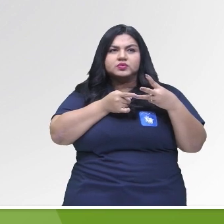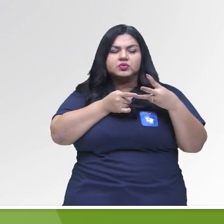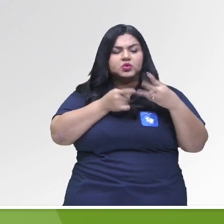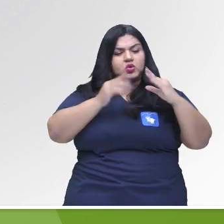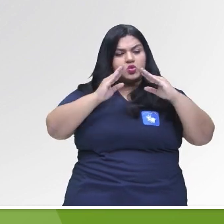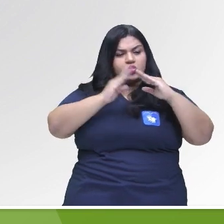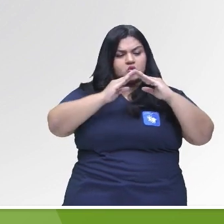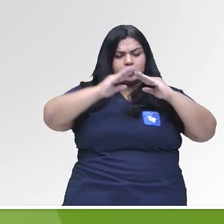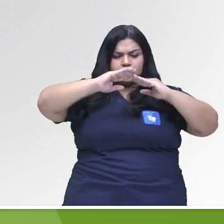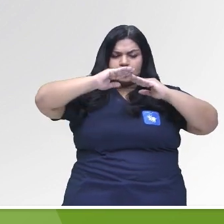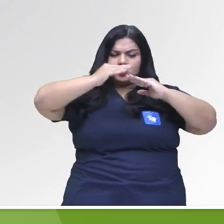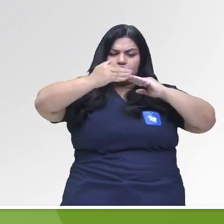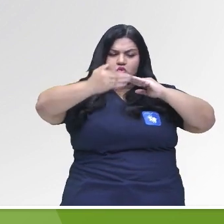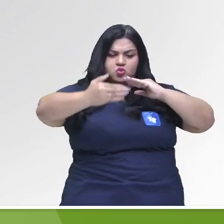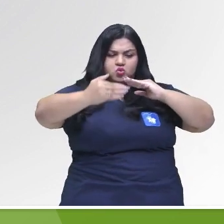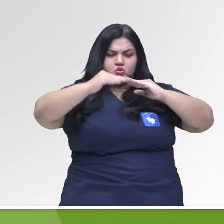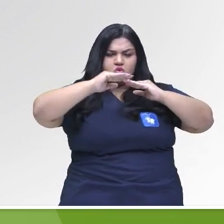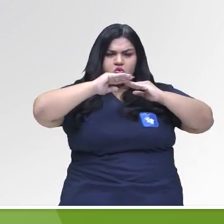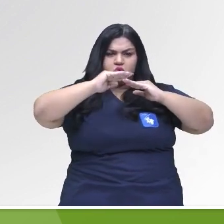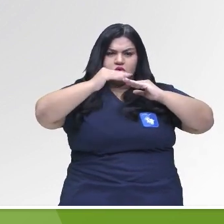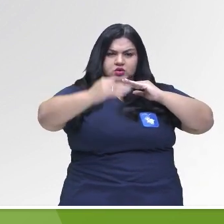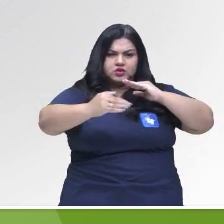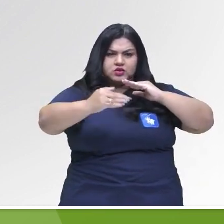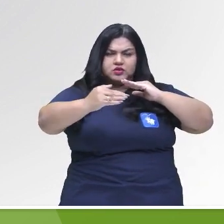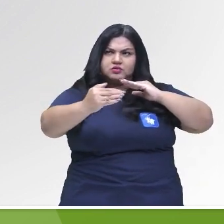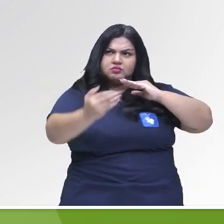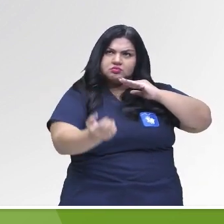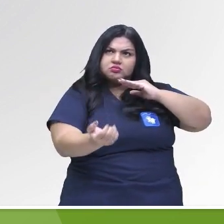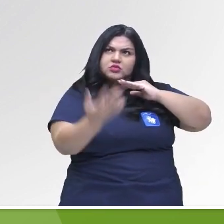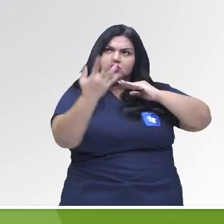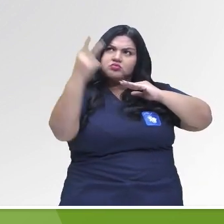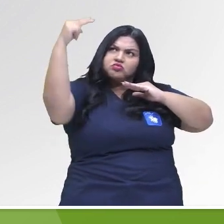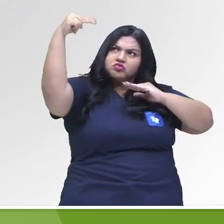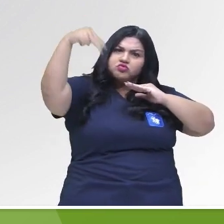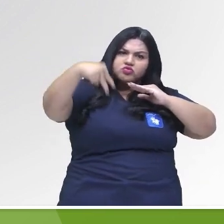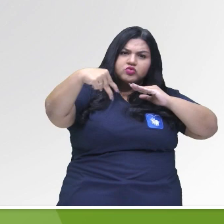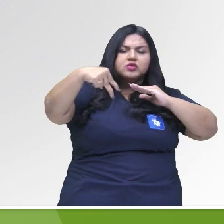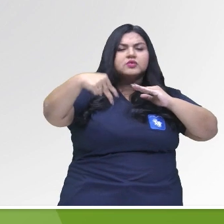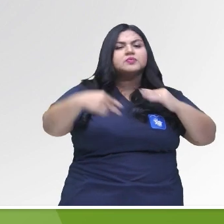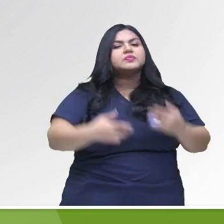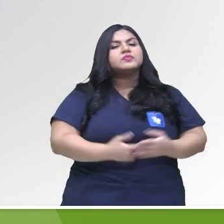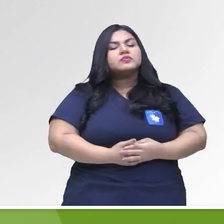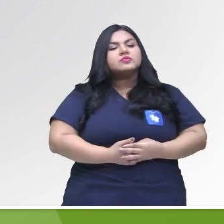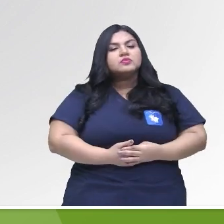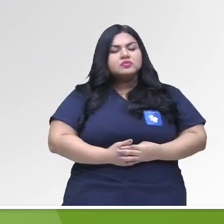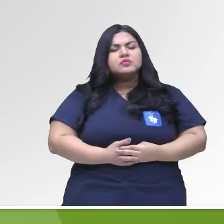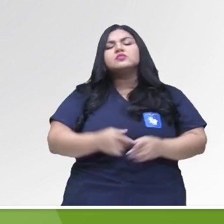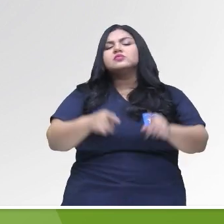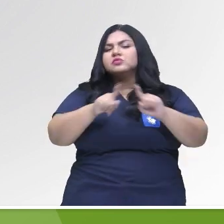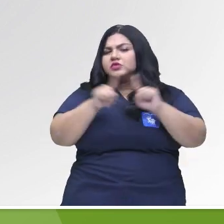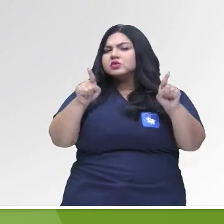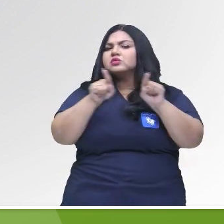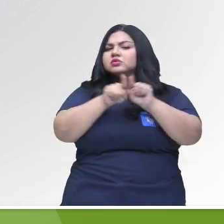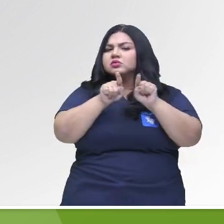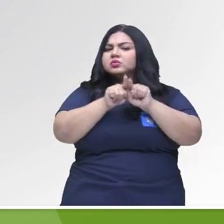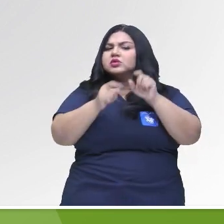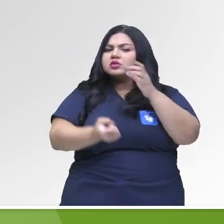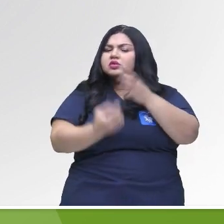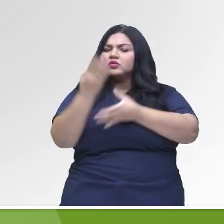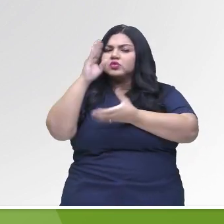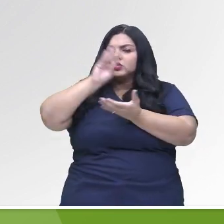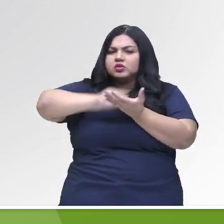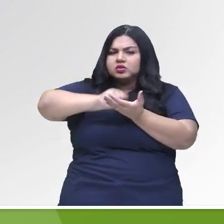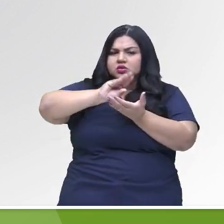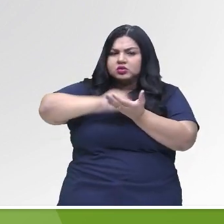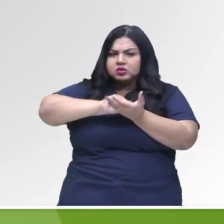coberturas, né? Que têm transparência, não são tão resistentes assim, mas também são formadas de polímero, tá? É